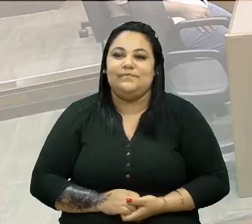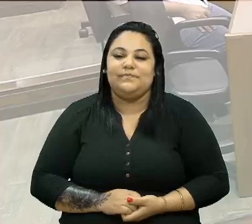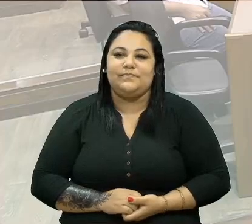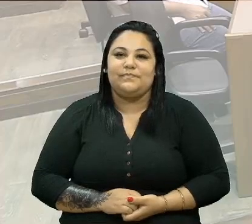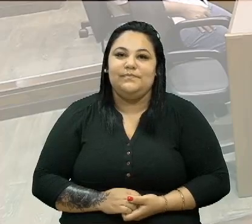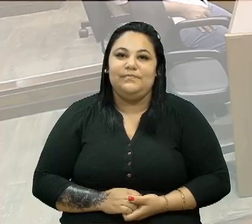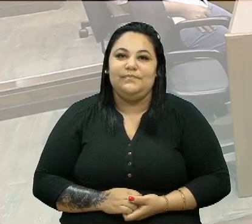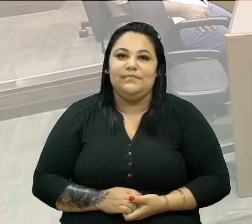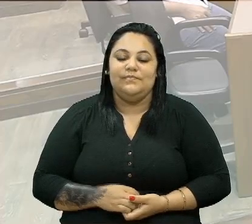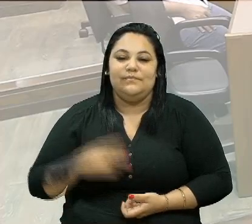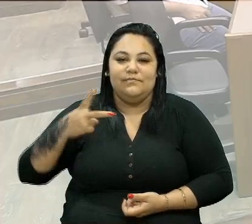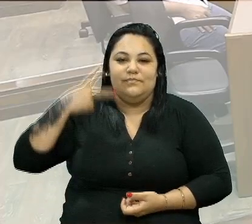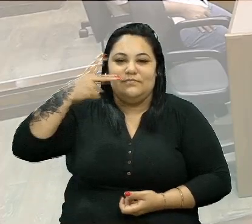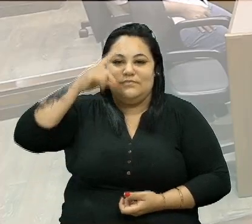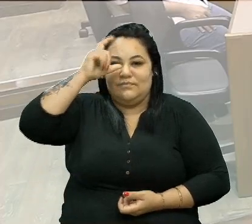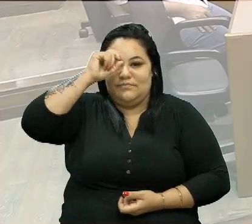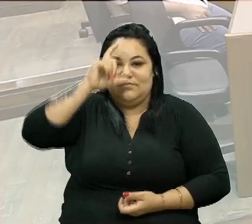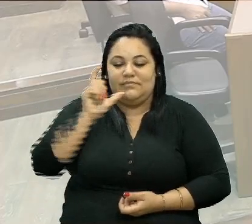Scalco.